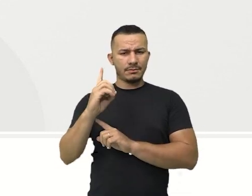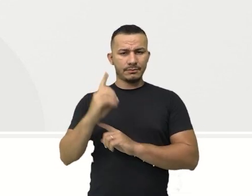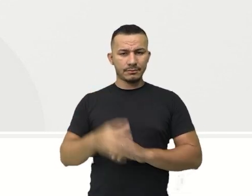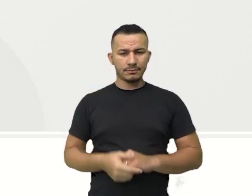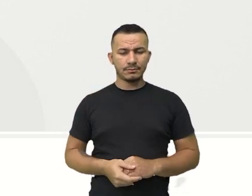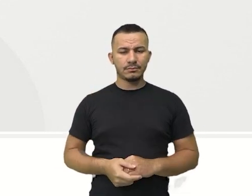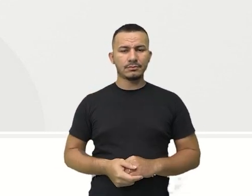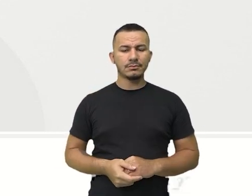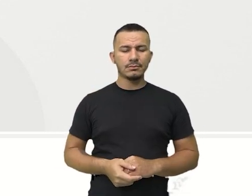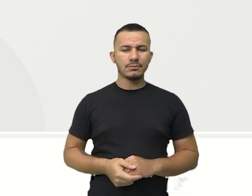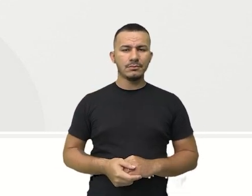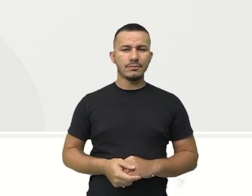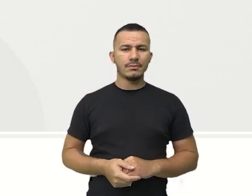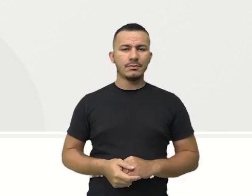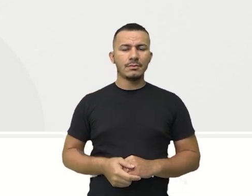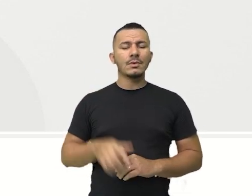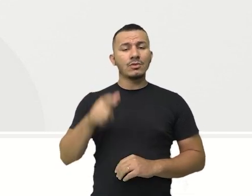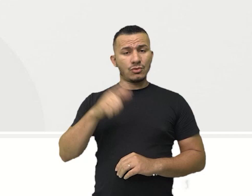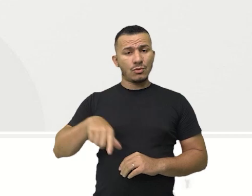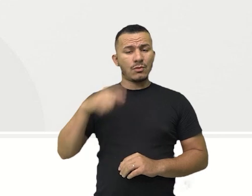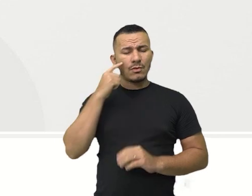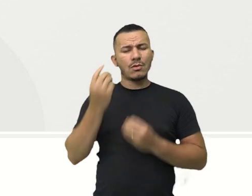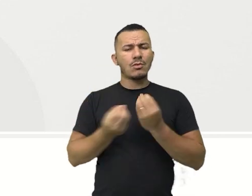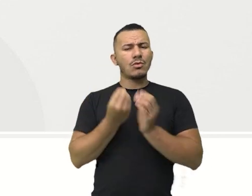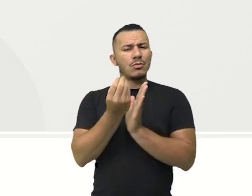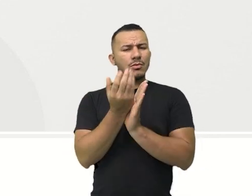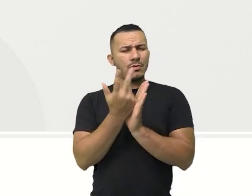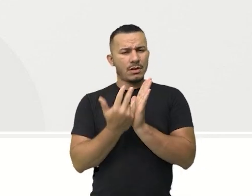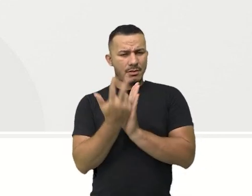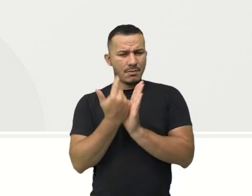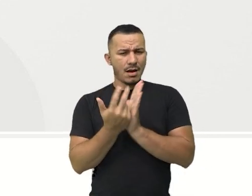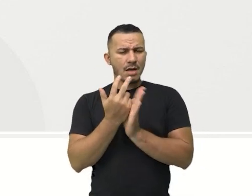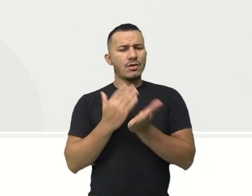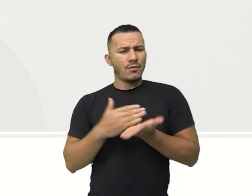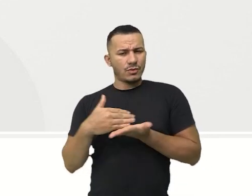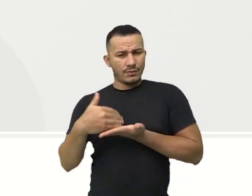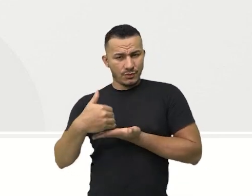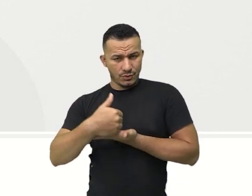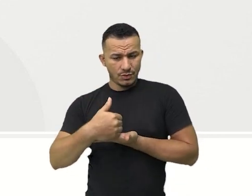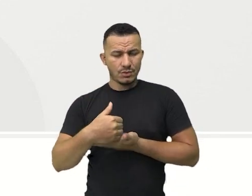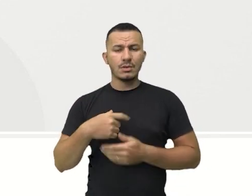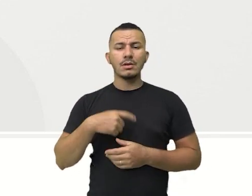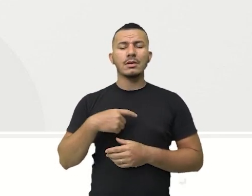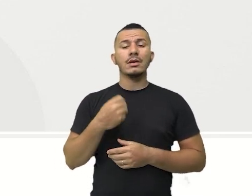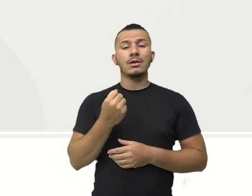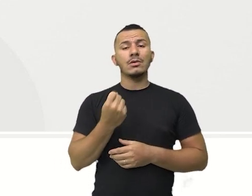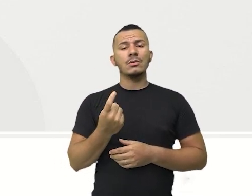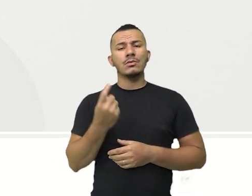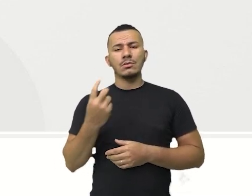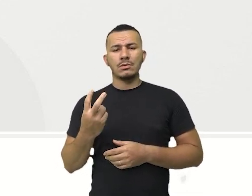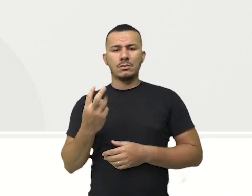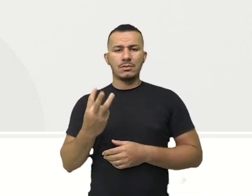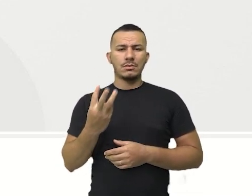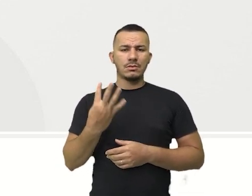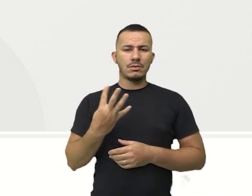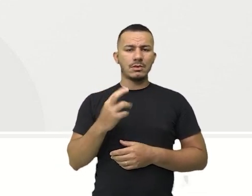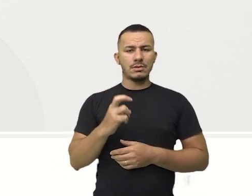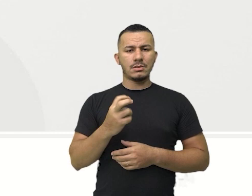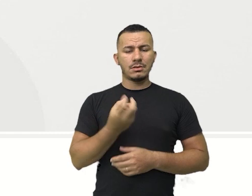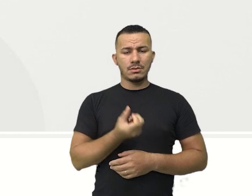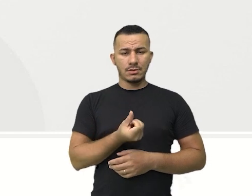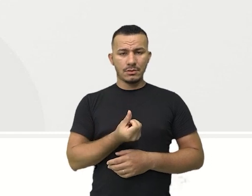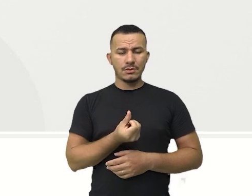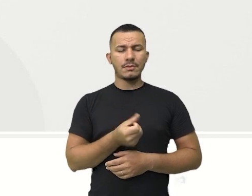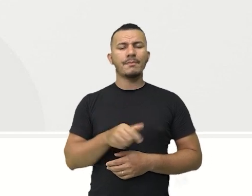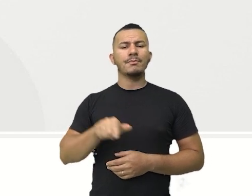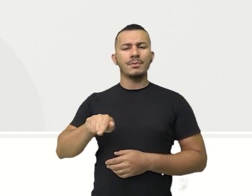vamos analisar de novo como o nosso inteiro foi dividido. Em quantas partes? 1, 2, 3, 4, 5,